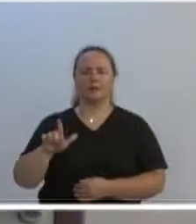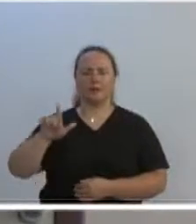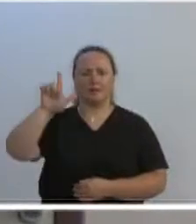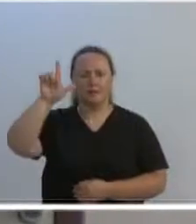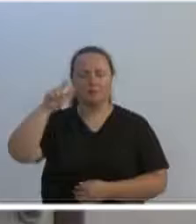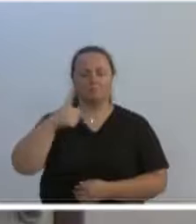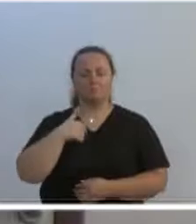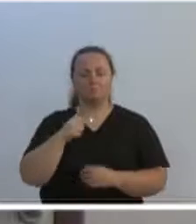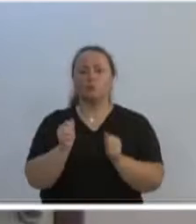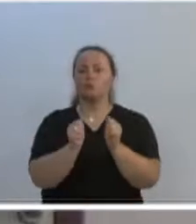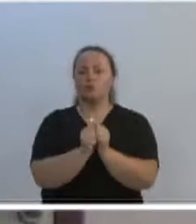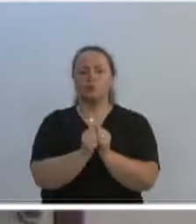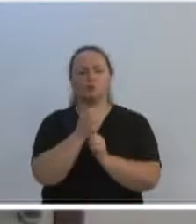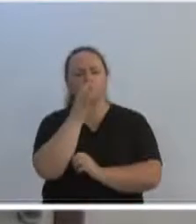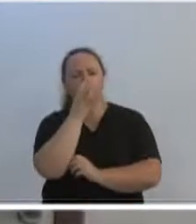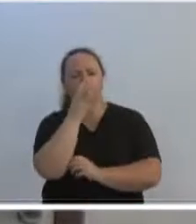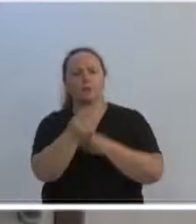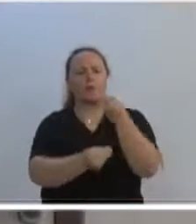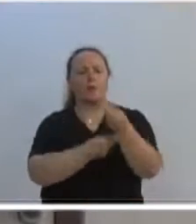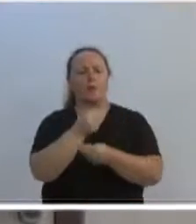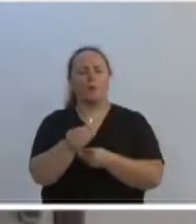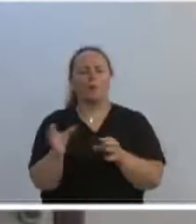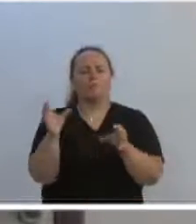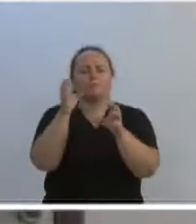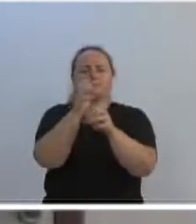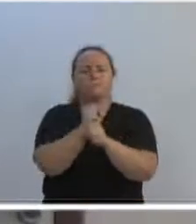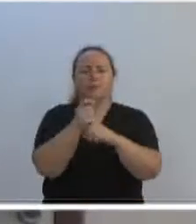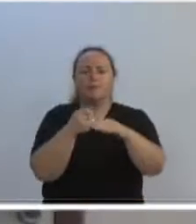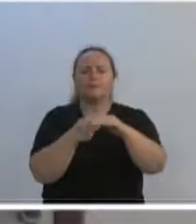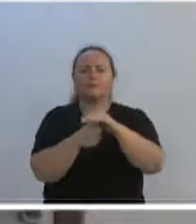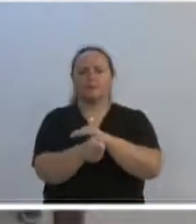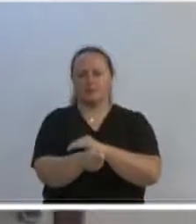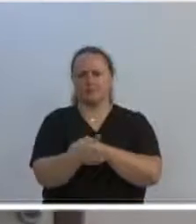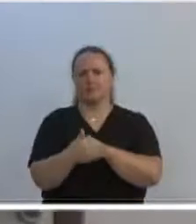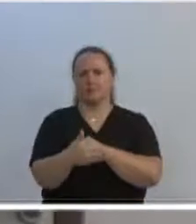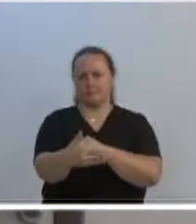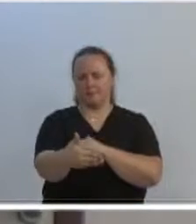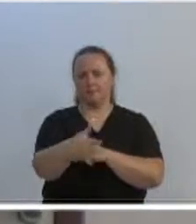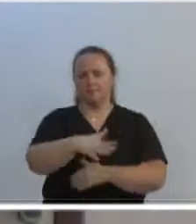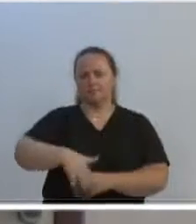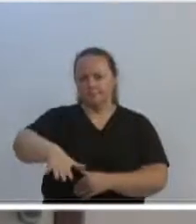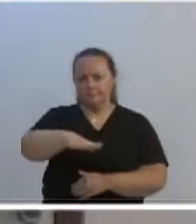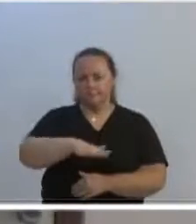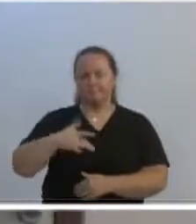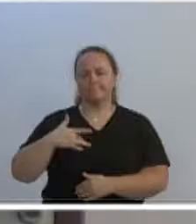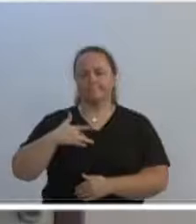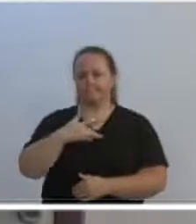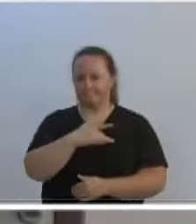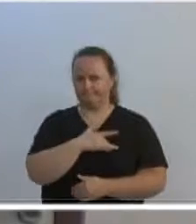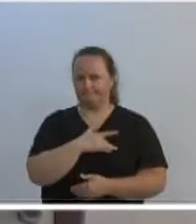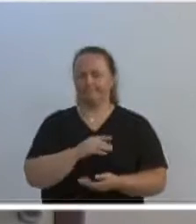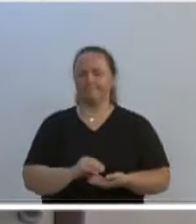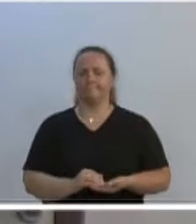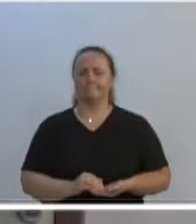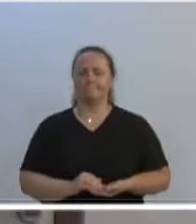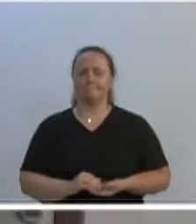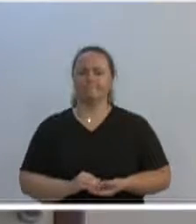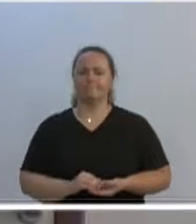eu, acompanhando a prestação de contas do segundo quadrimestre das aplicações dos recursos da saúde em